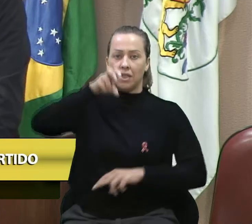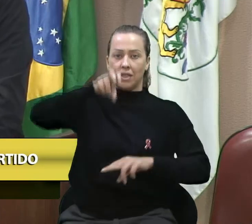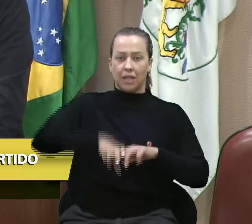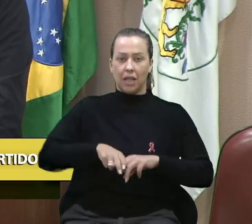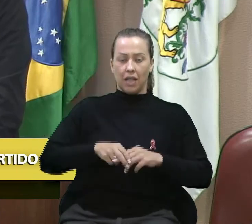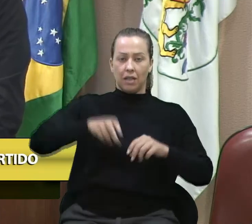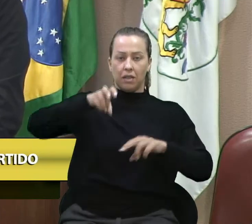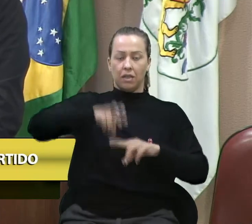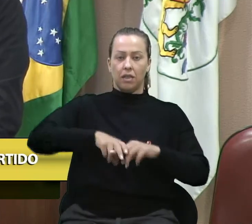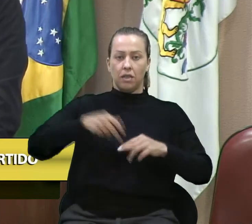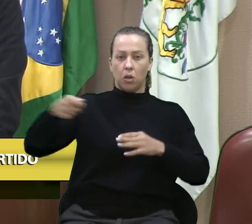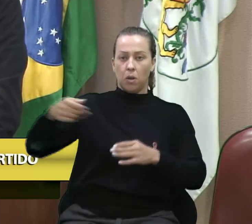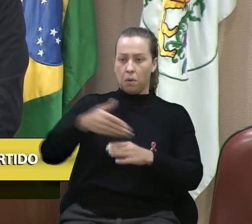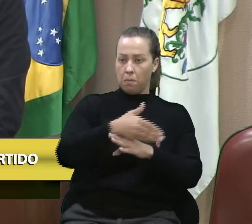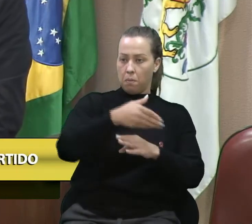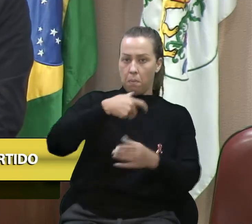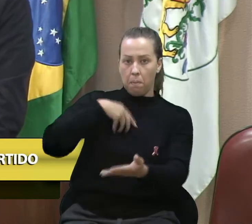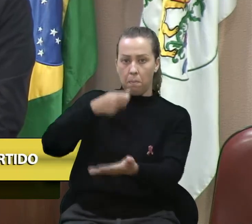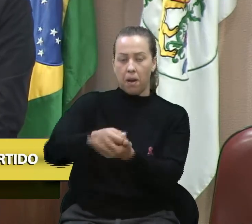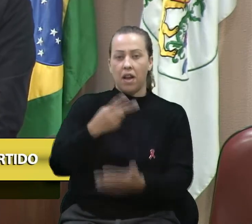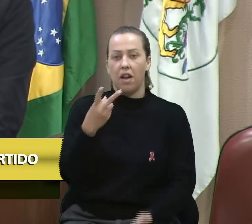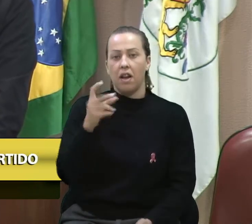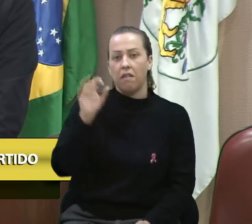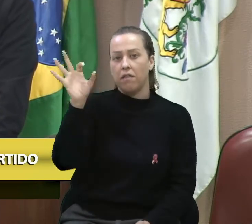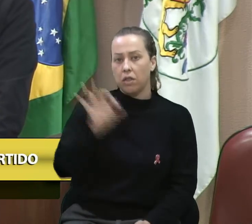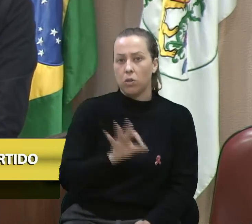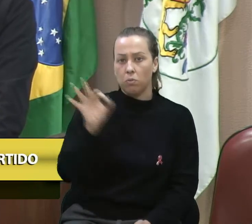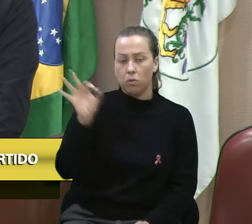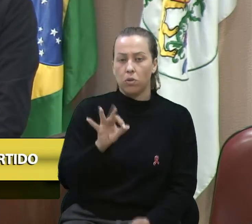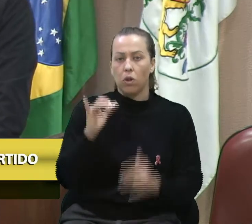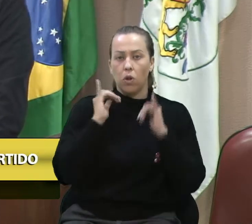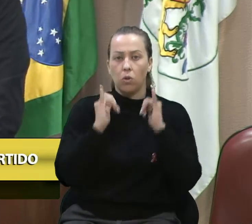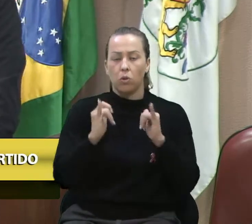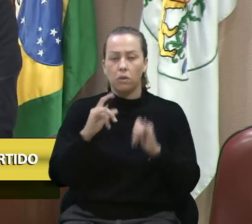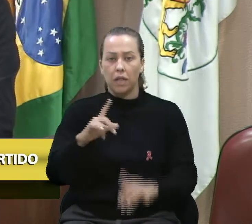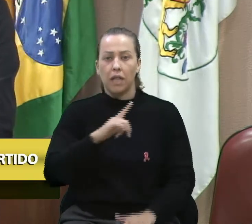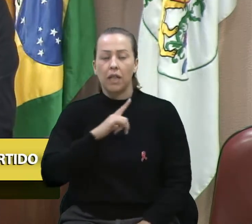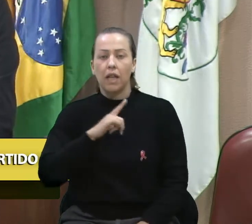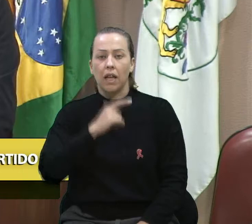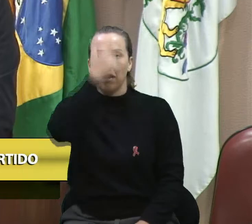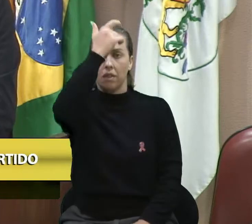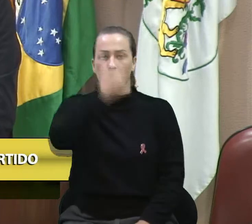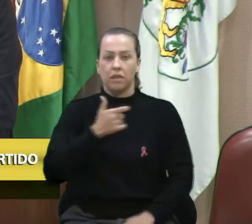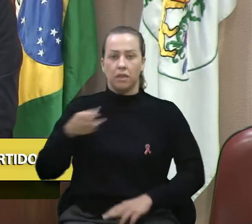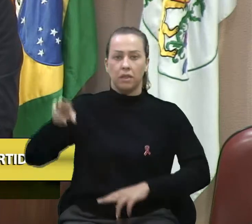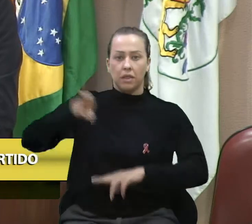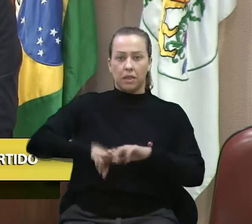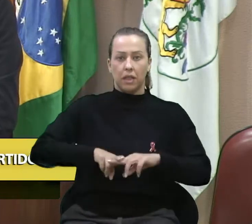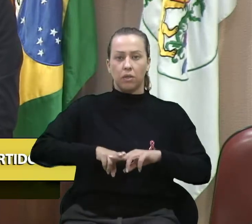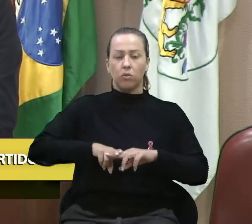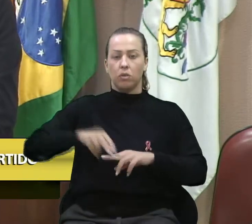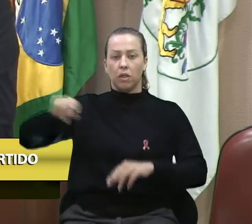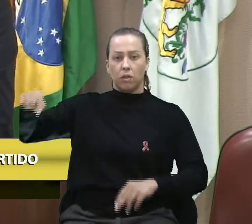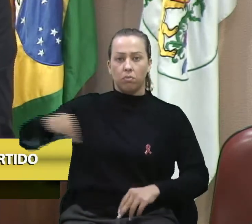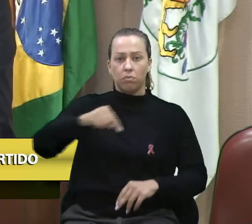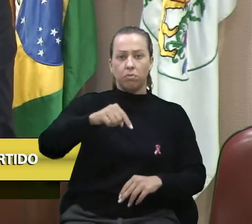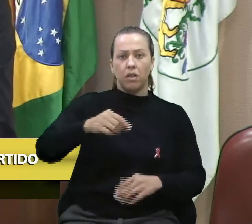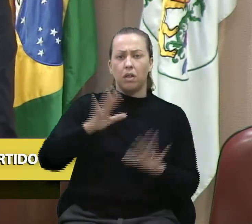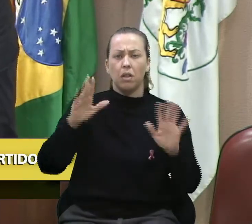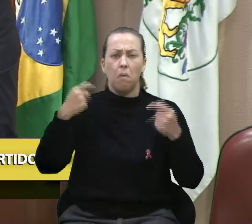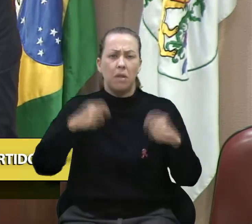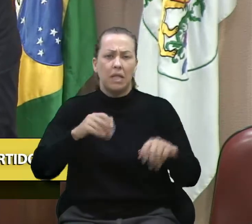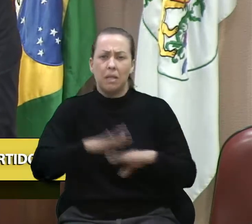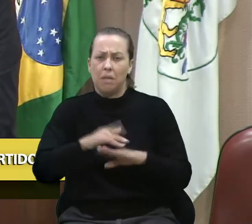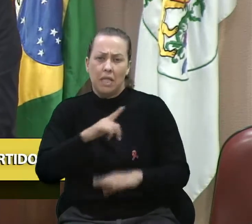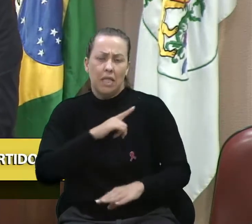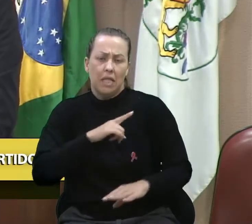Lucas, hoje existe uma obrigatoriedade de 20% dos ônibus terem cobradores. E a gente sabe que já é algo que não é mais